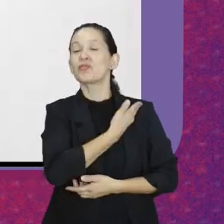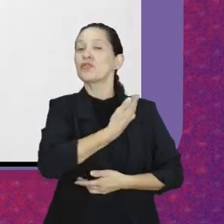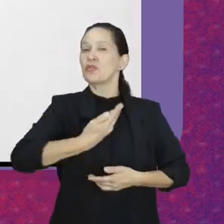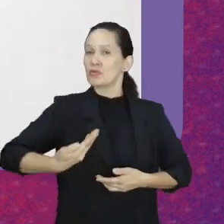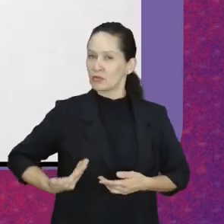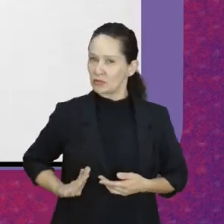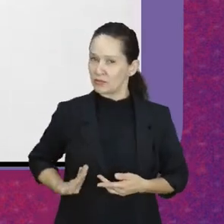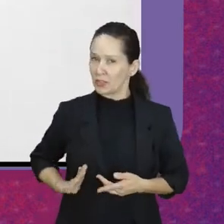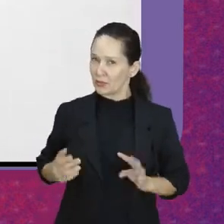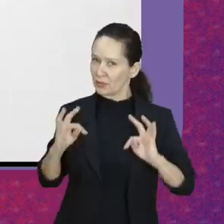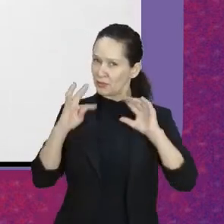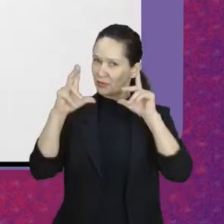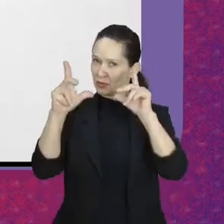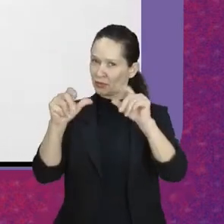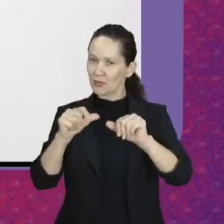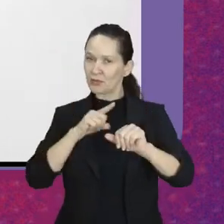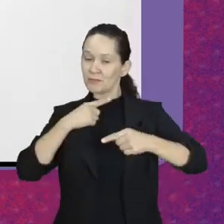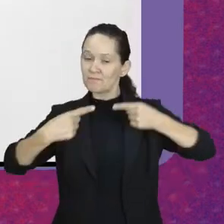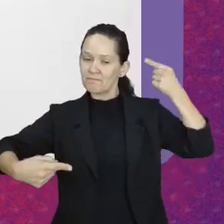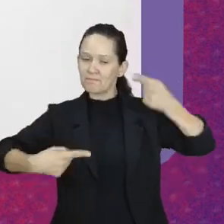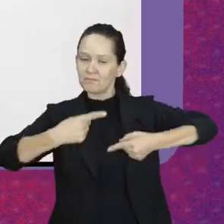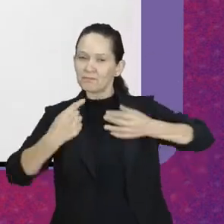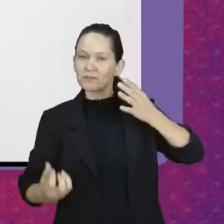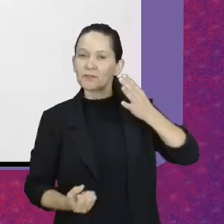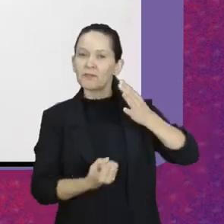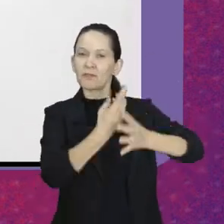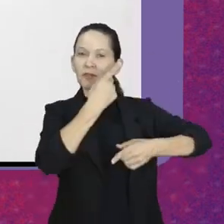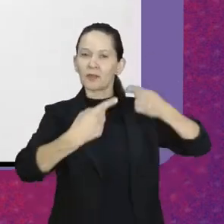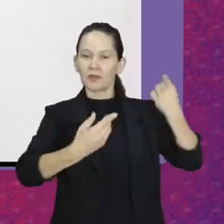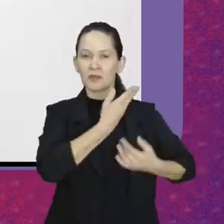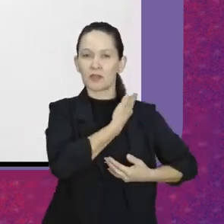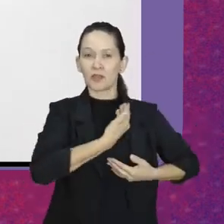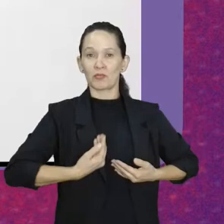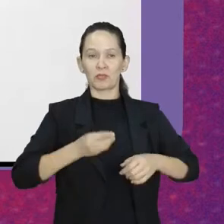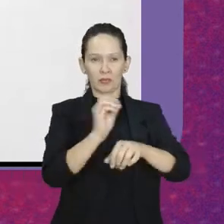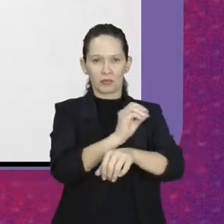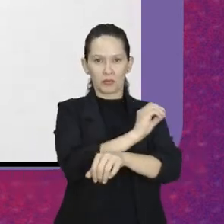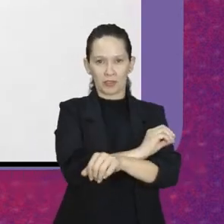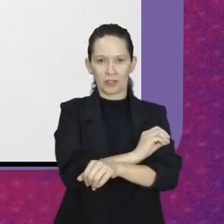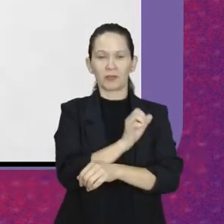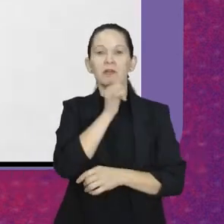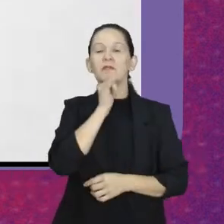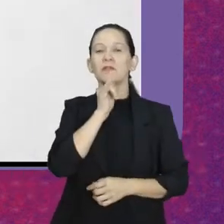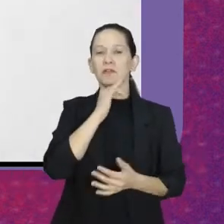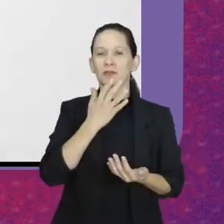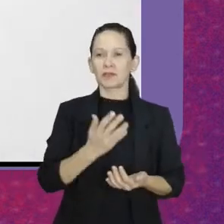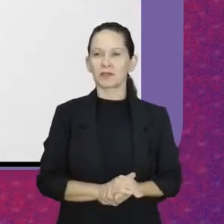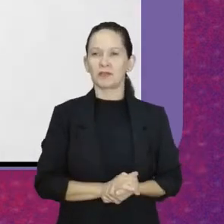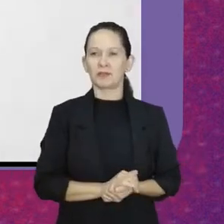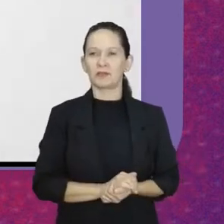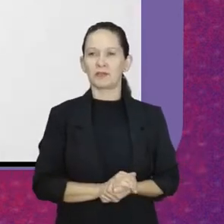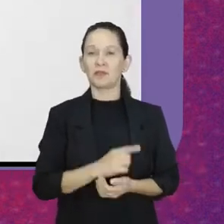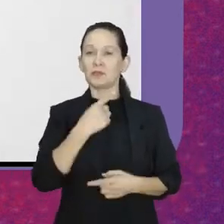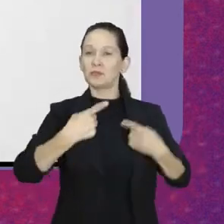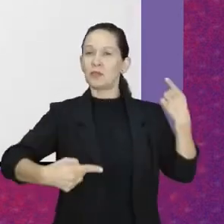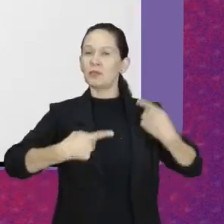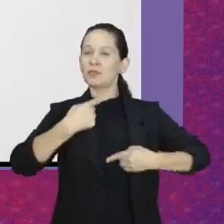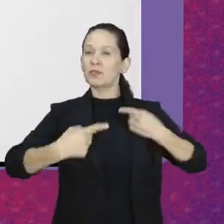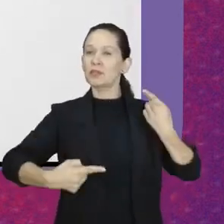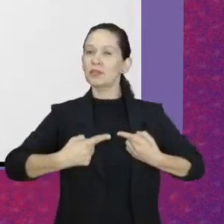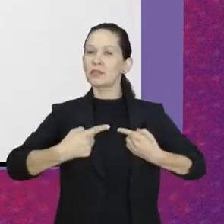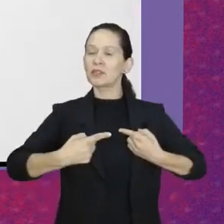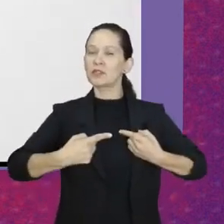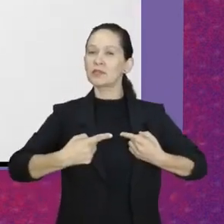como um todo, tenha políticas para o cuidado. Por exemplo, uma política